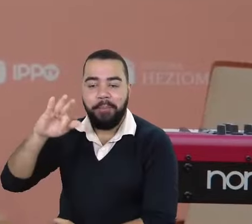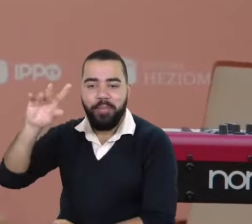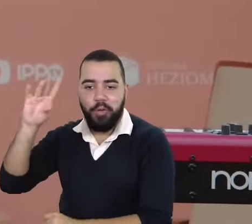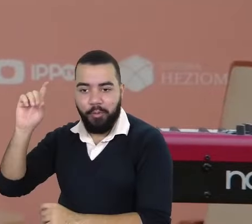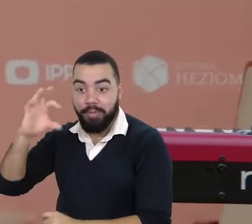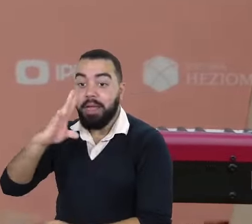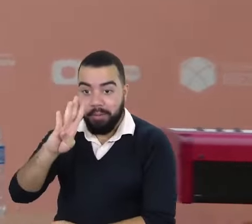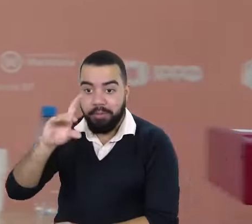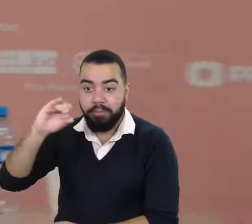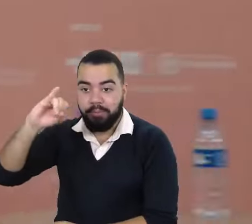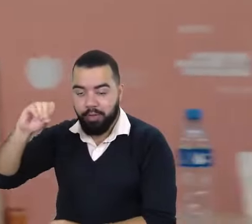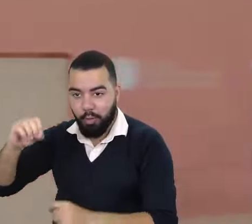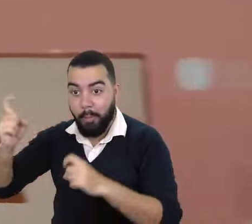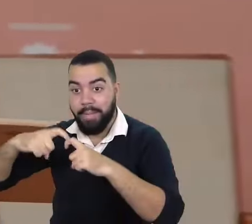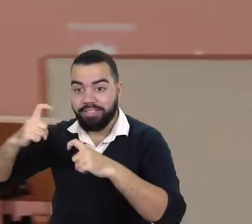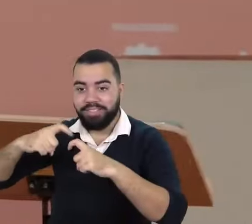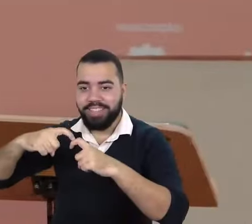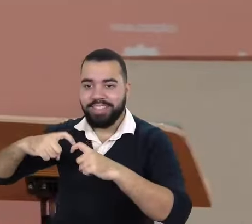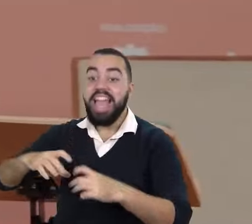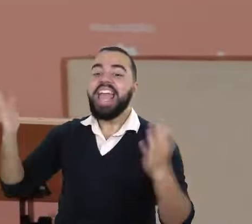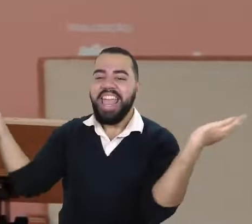esse semestre, graças a Deus.